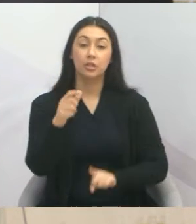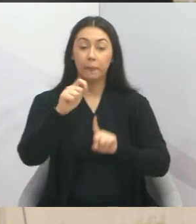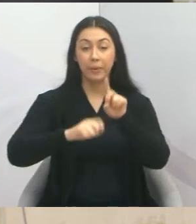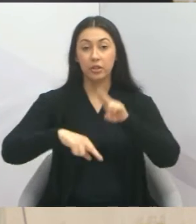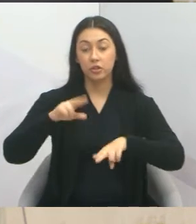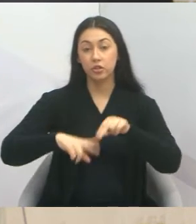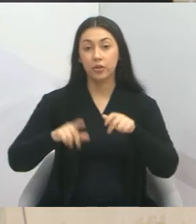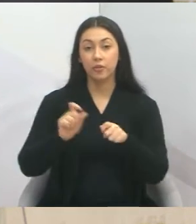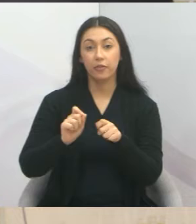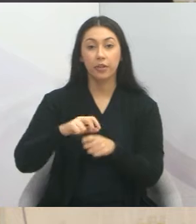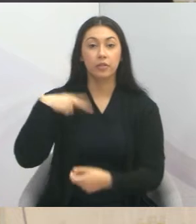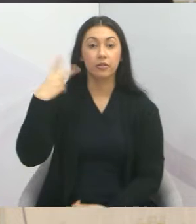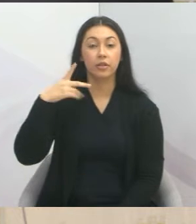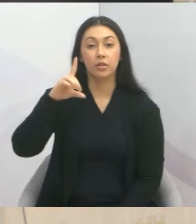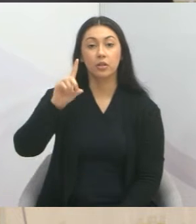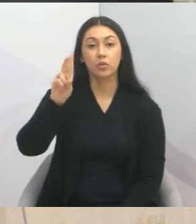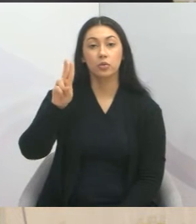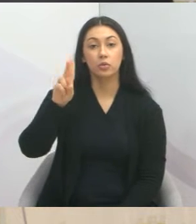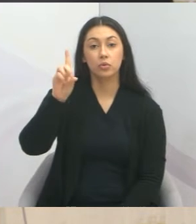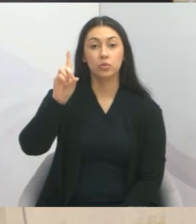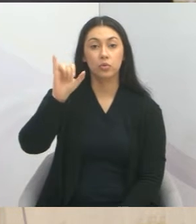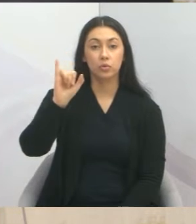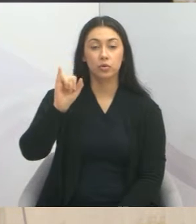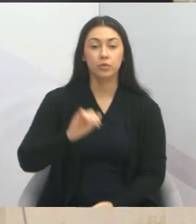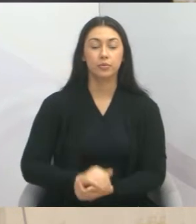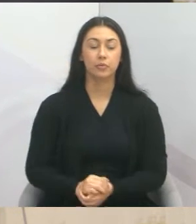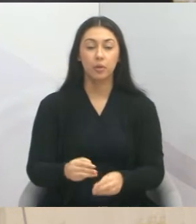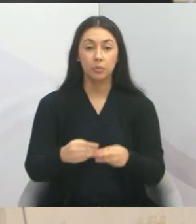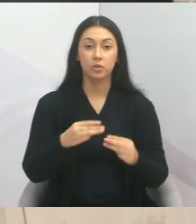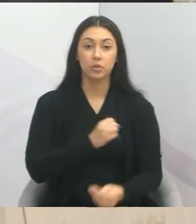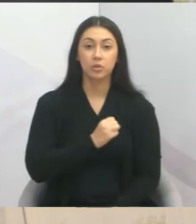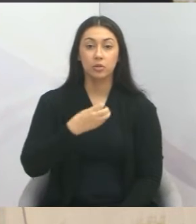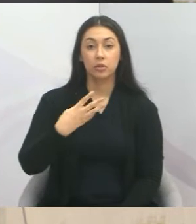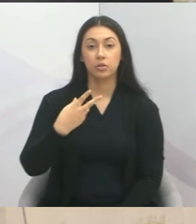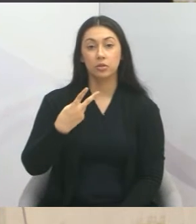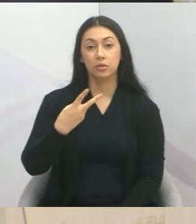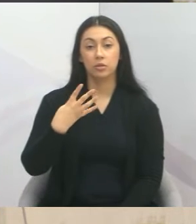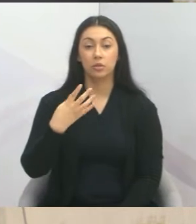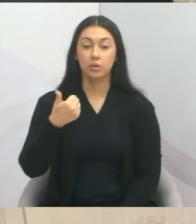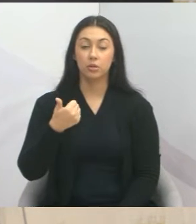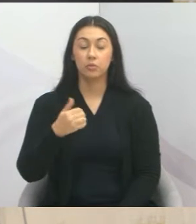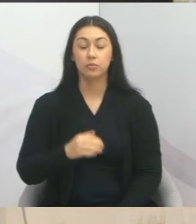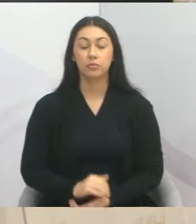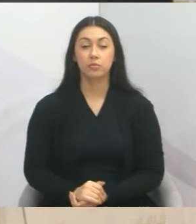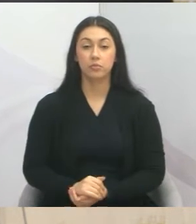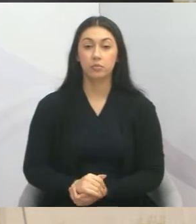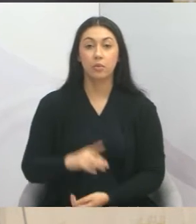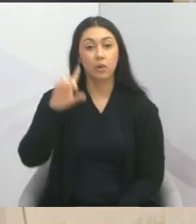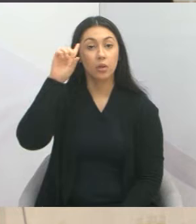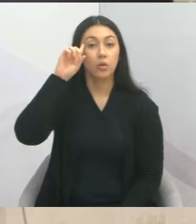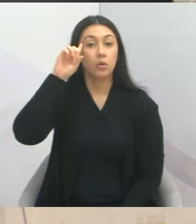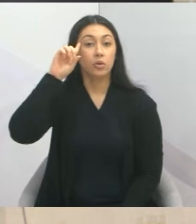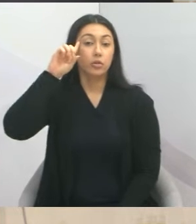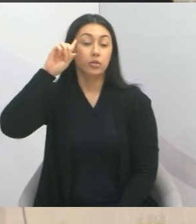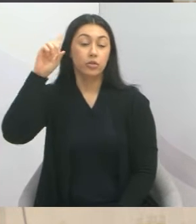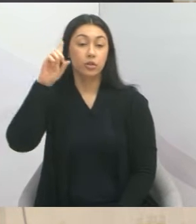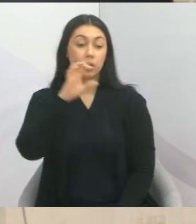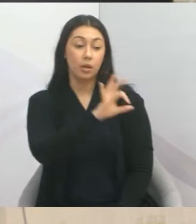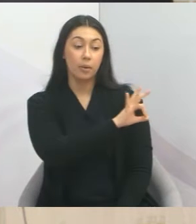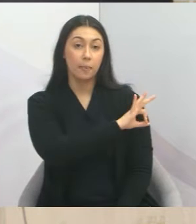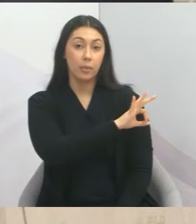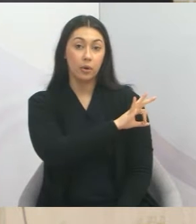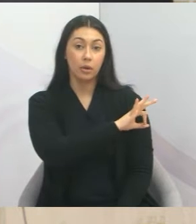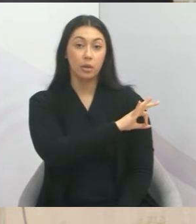autoria vereador do dia Moção 241 registro transcurso do dia da Polícia Militar